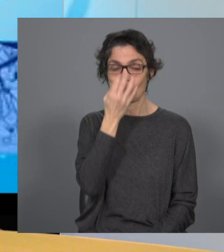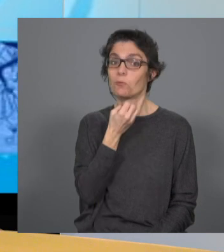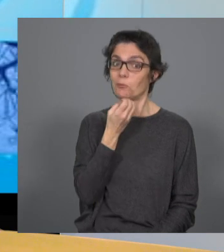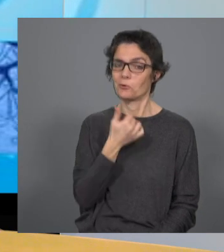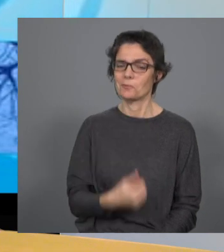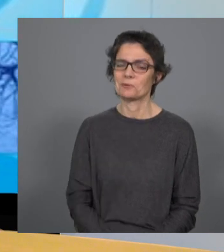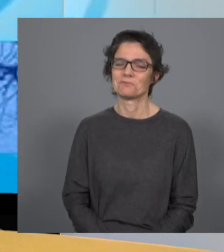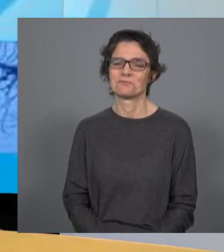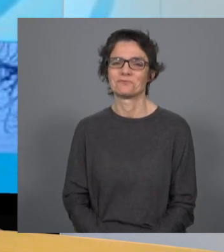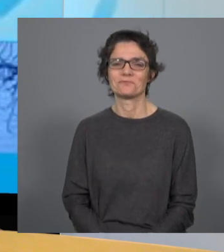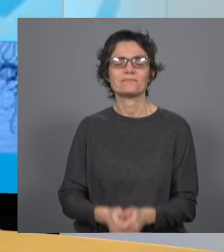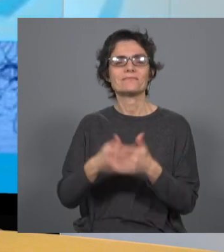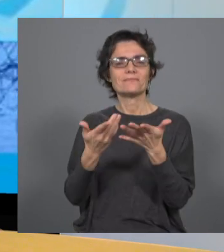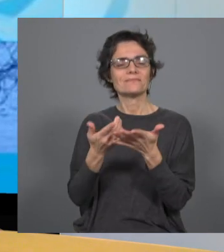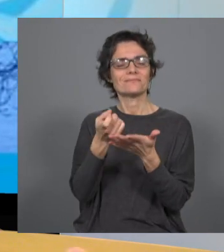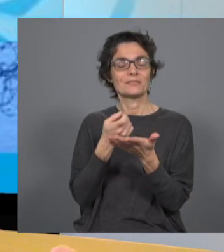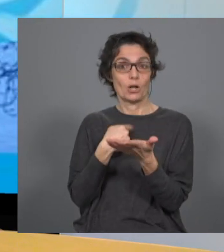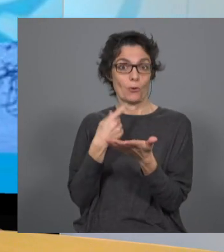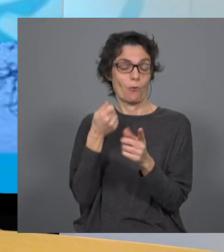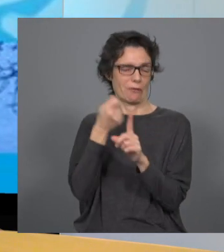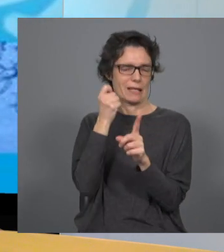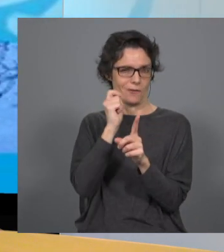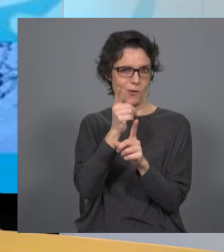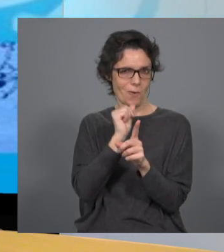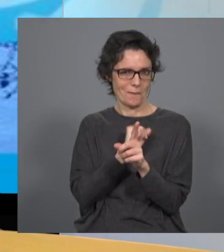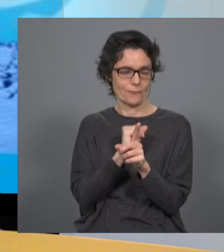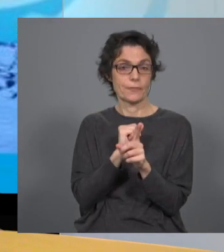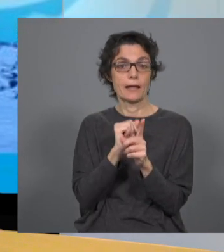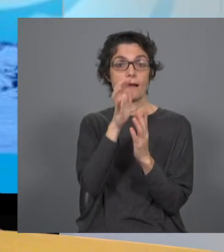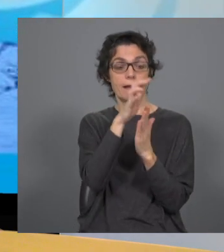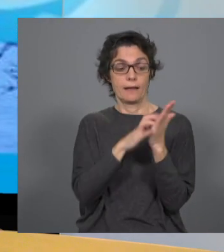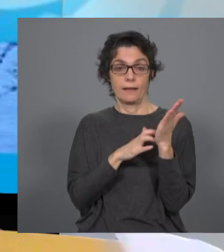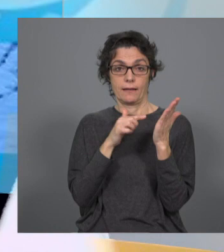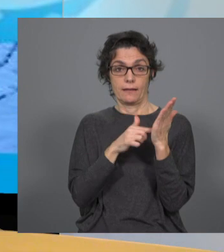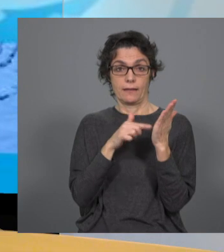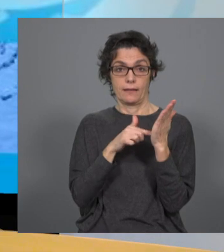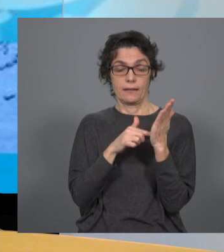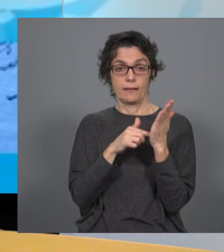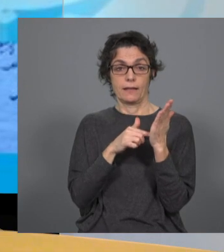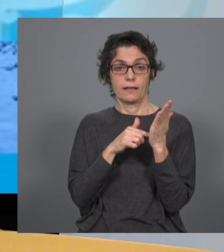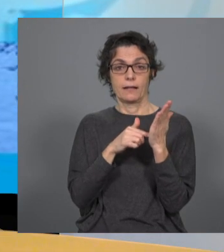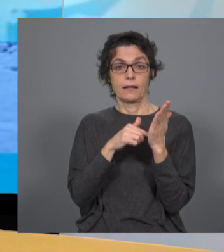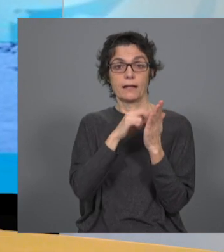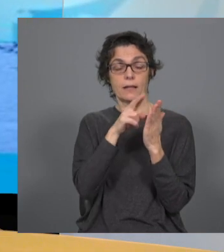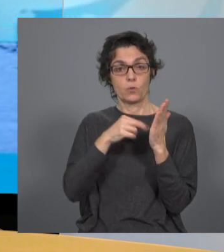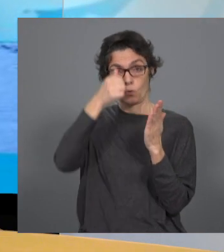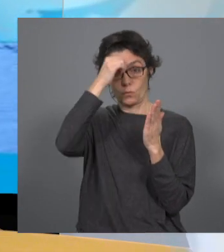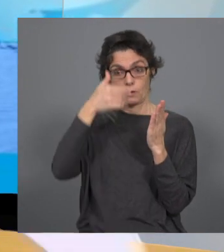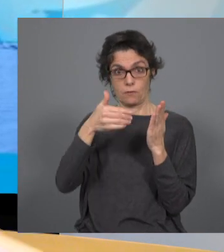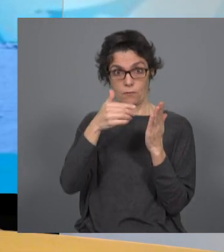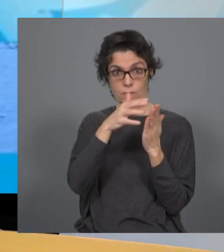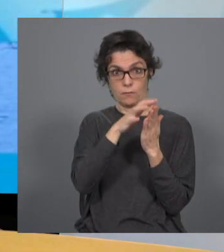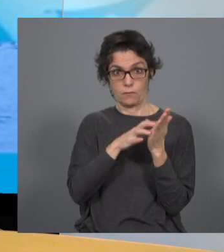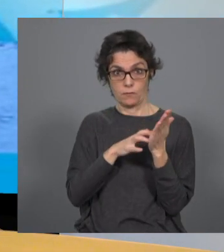agora o desafio era espreitarmos aqui um bocadinho a proposta da liturgia do próximo domingo. Exato. É o